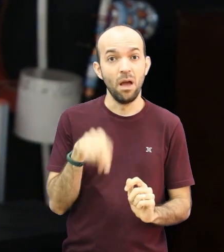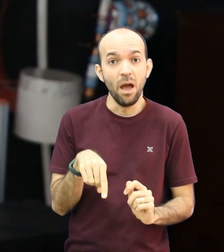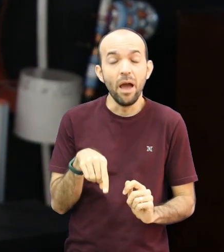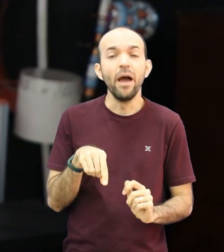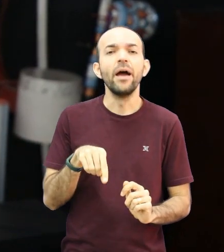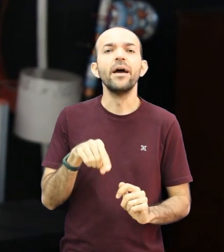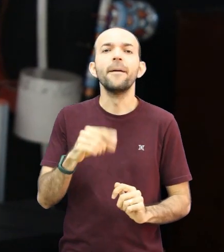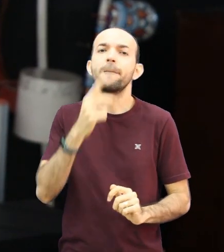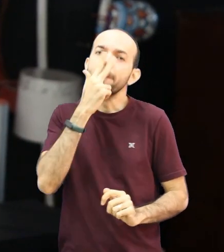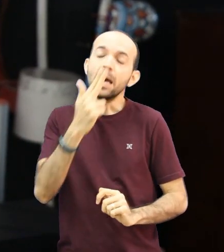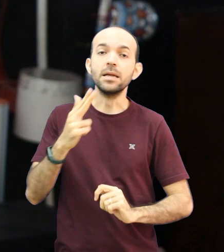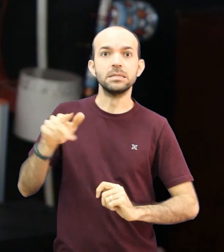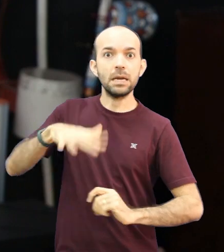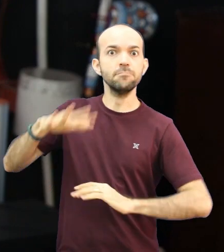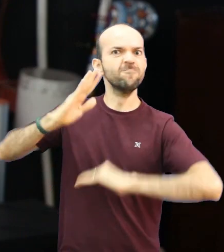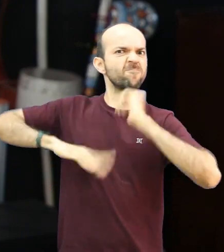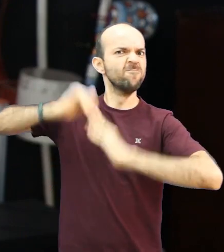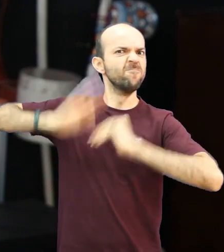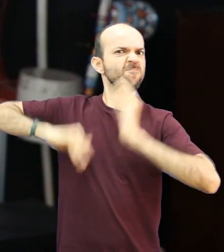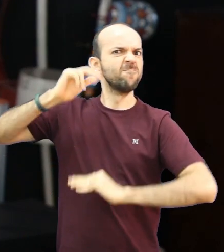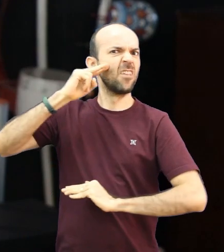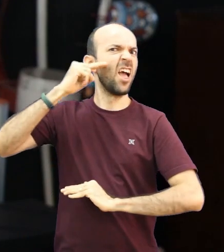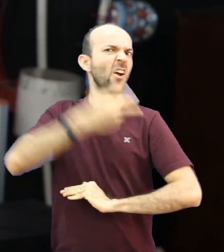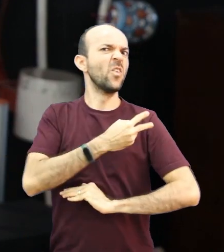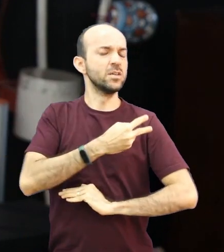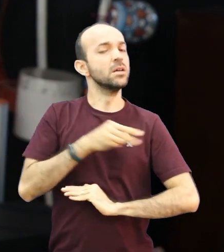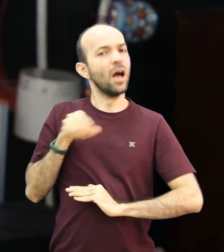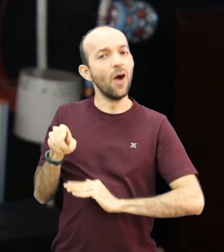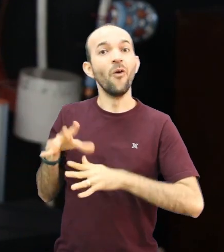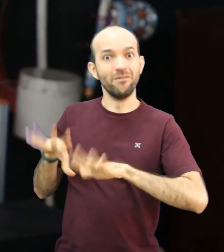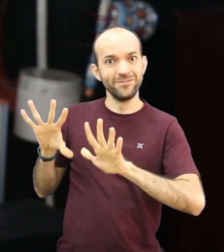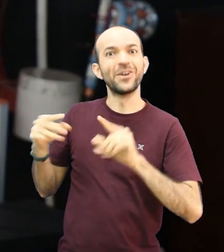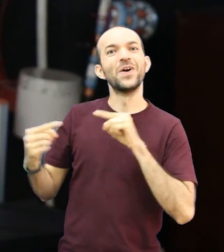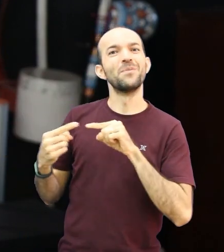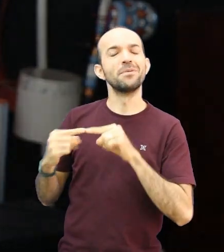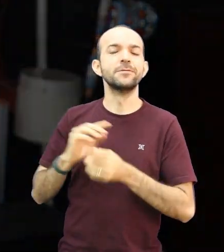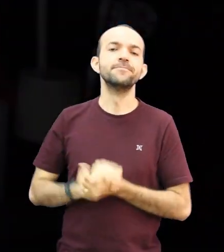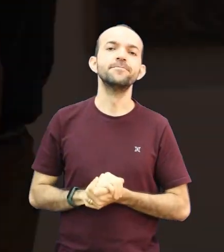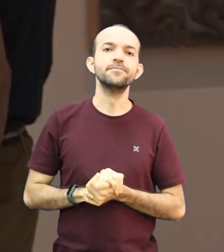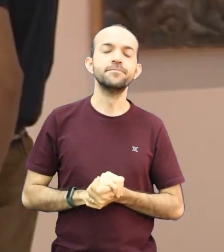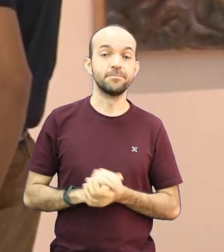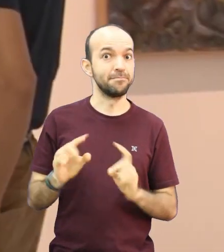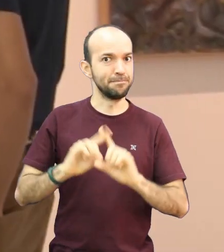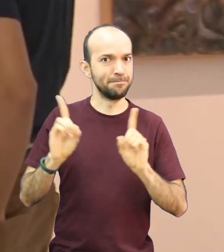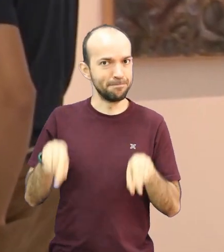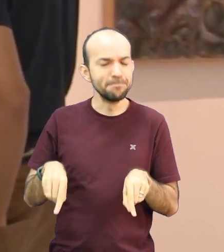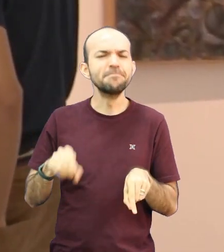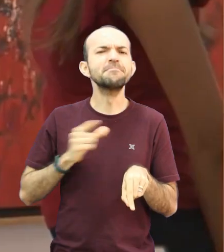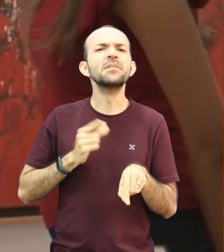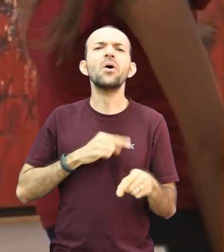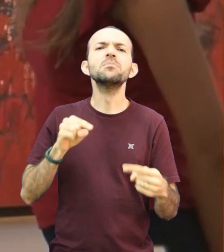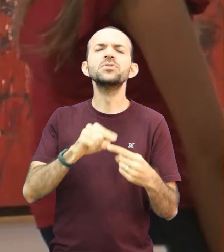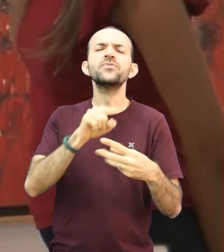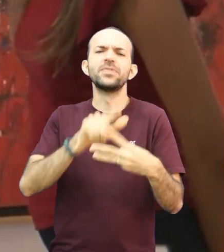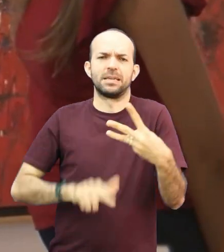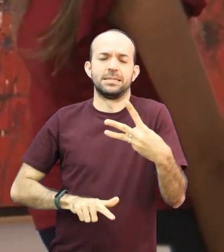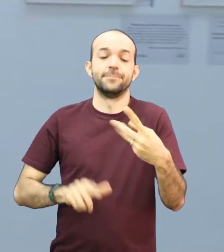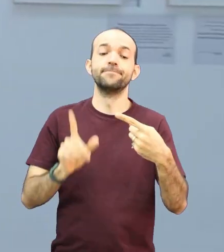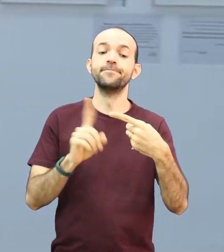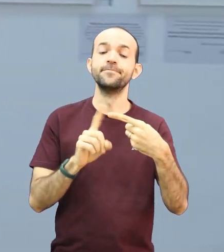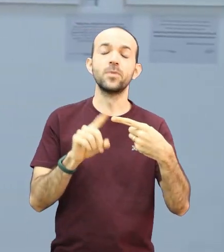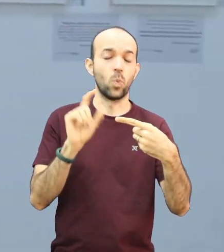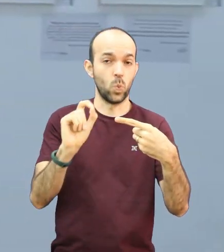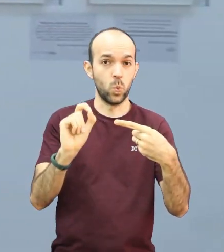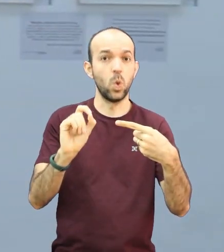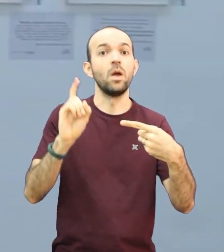assim mais eu diria assim mais profissional e a UFC é capaz de fazer isso o programa Artes capitais possui três metas